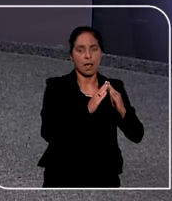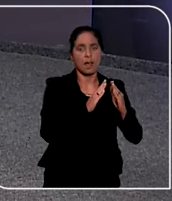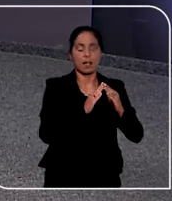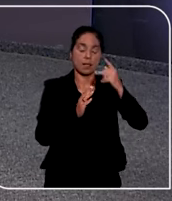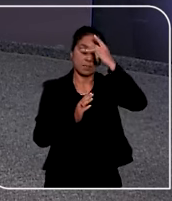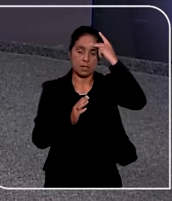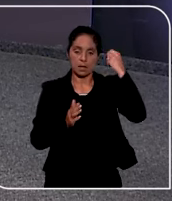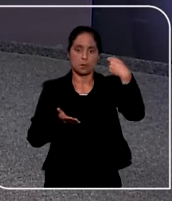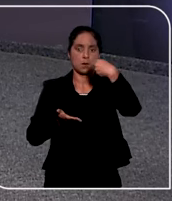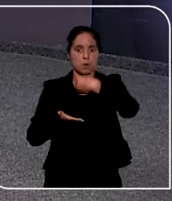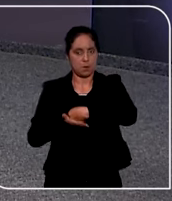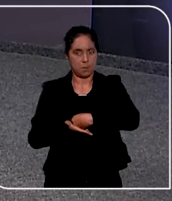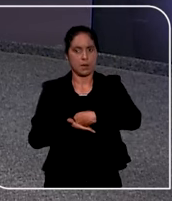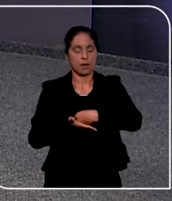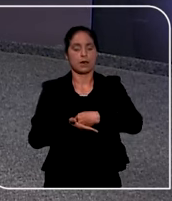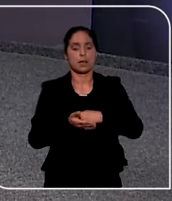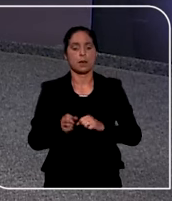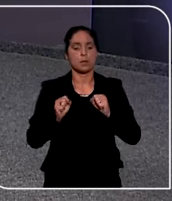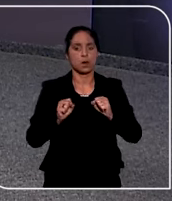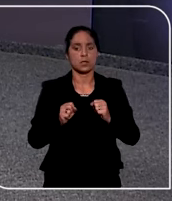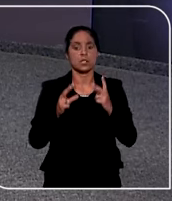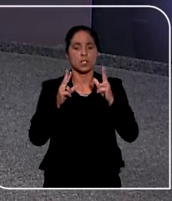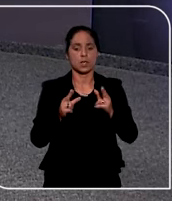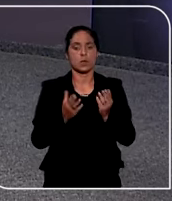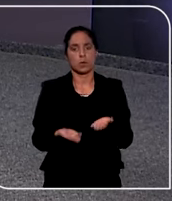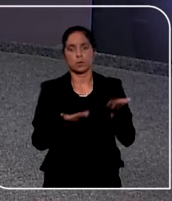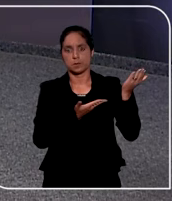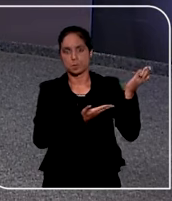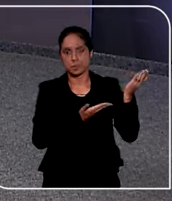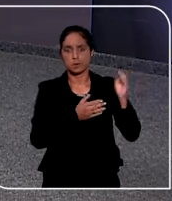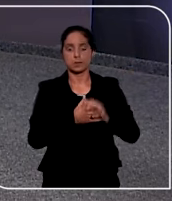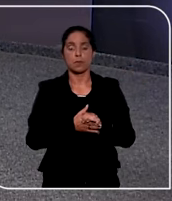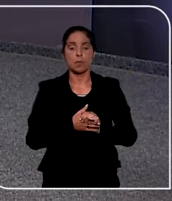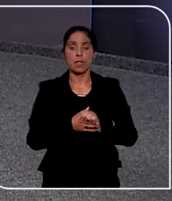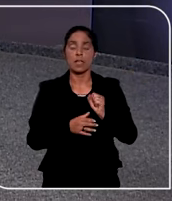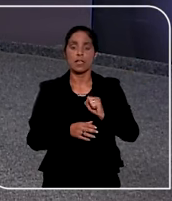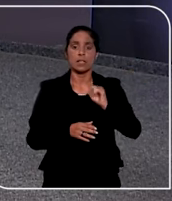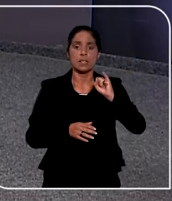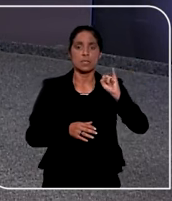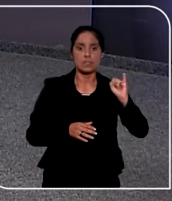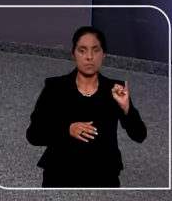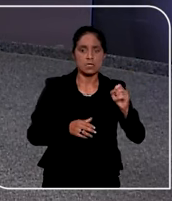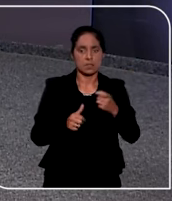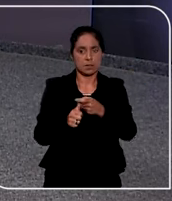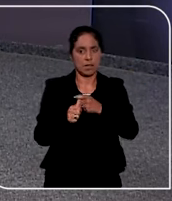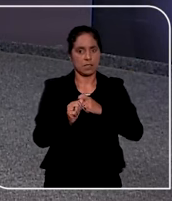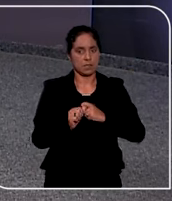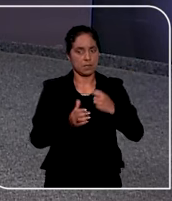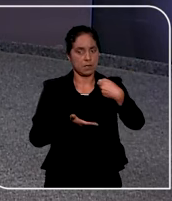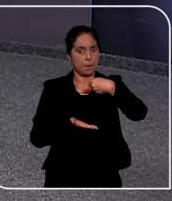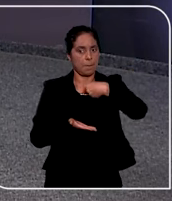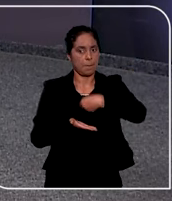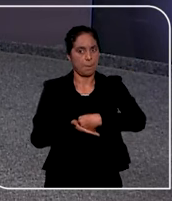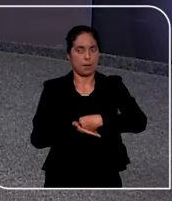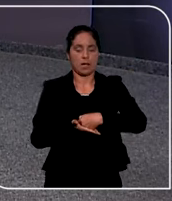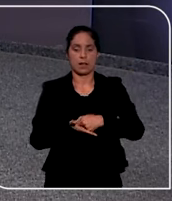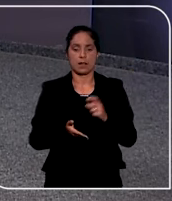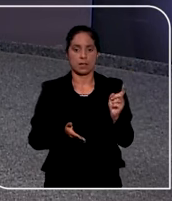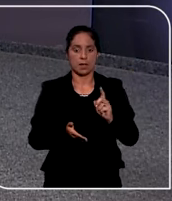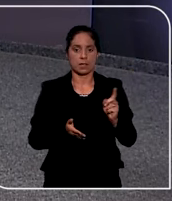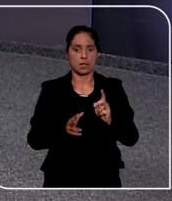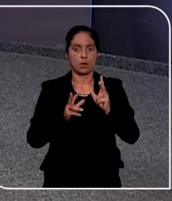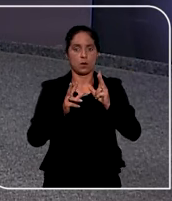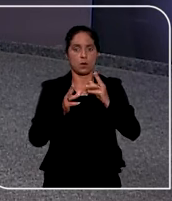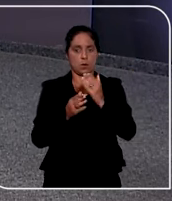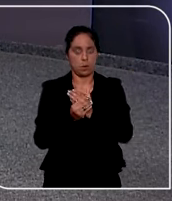devedora como vocês estão vendo aqui na arte caso a dívida não seja paga como determinado